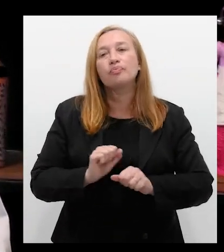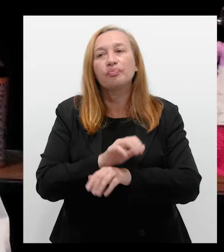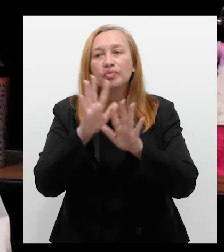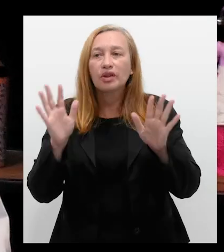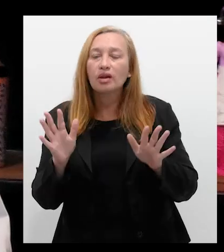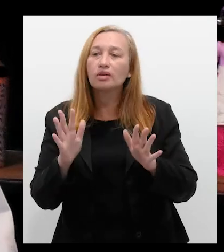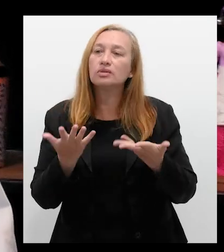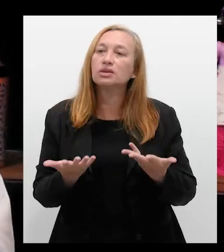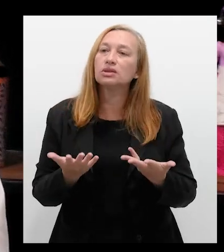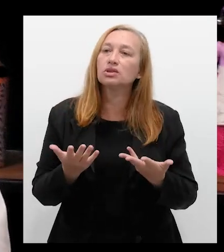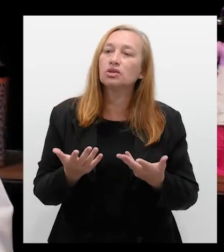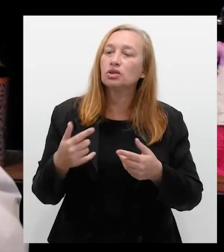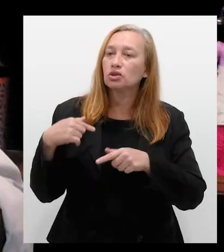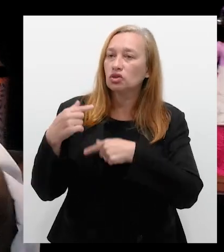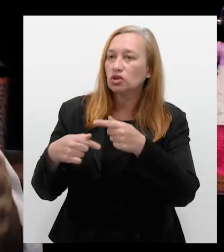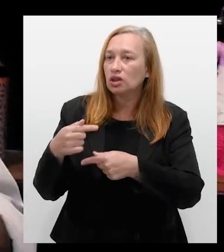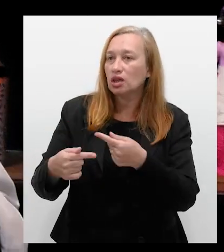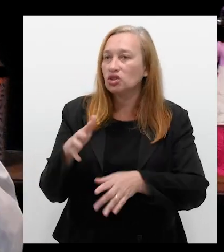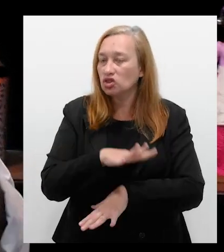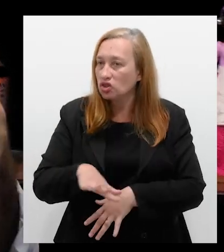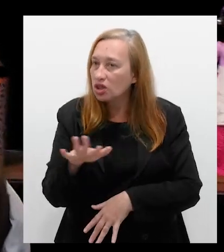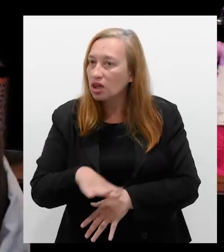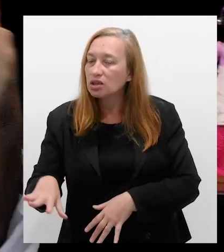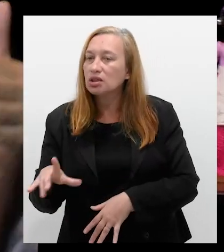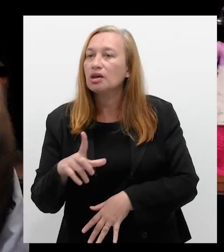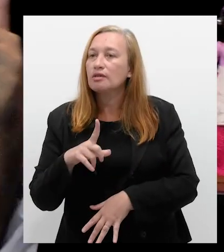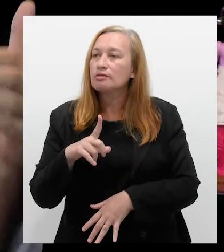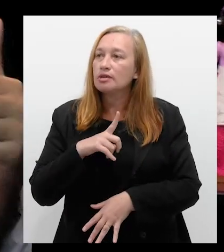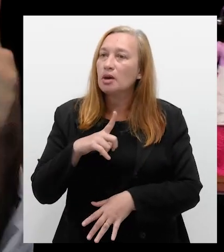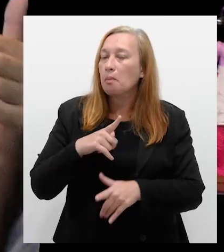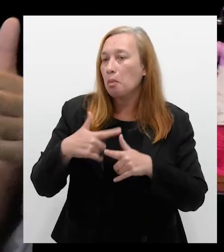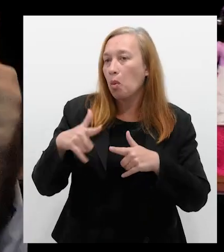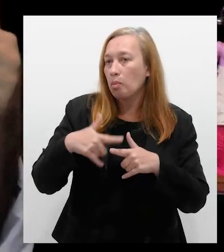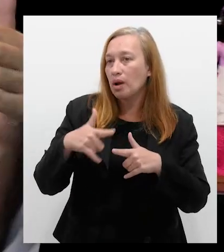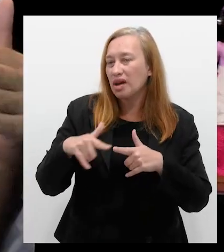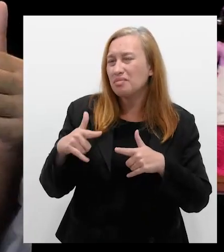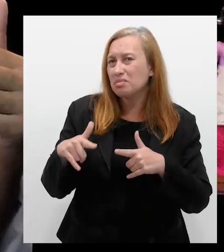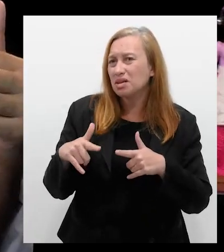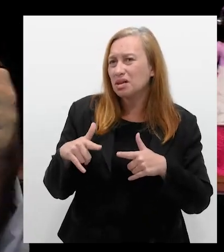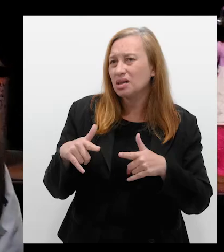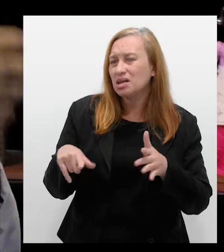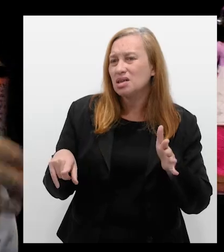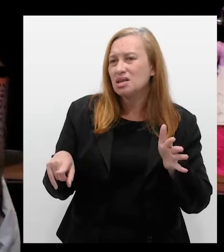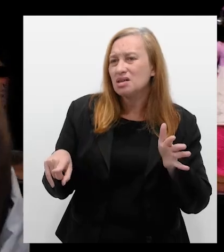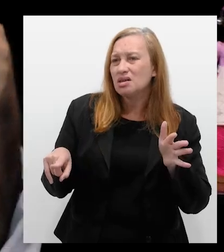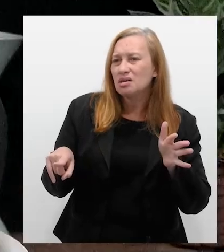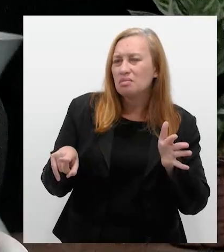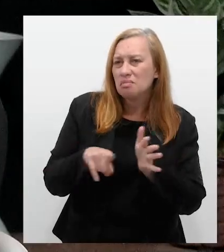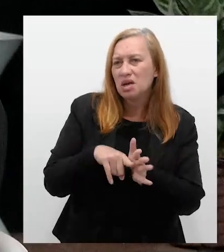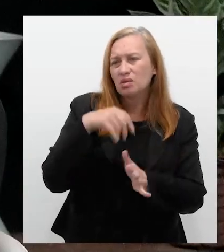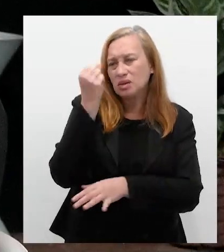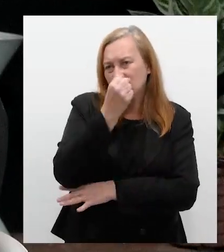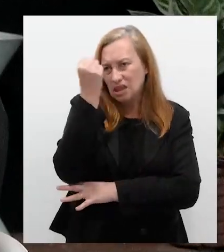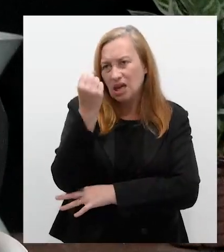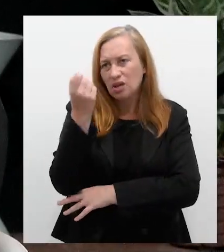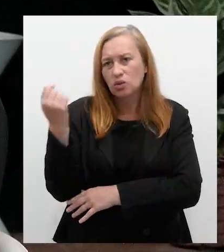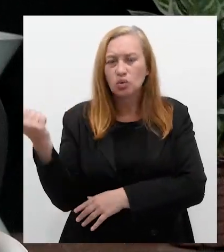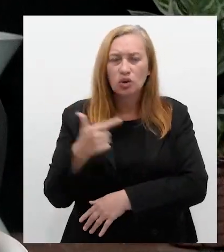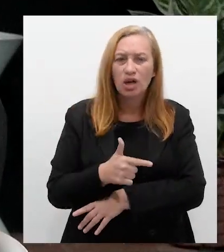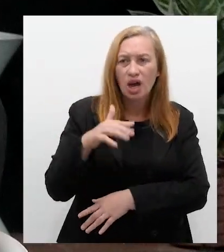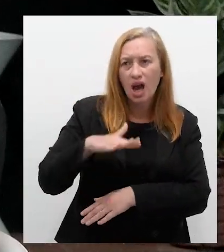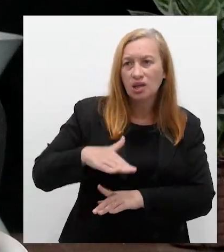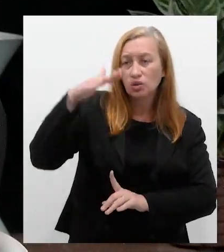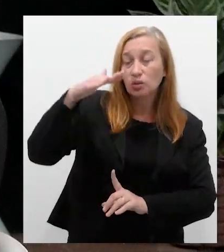Claro que numa tendência genérica, as crianças elas tendem a ter problemas um pouco menos graves do que comparado a um